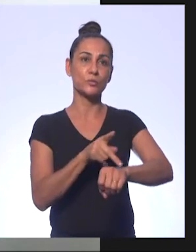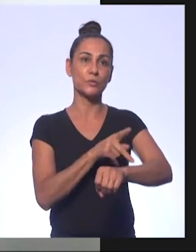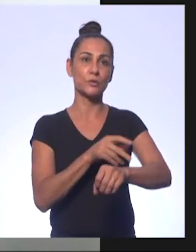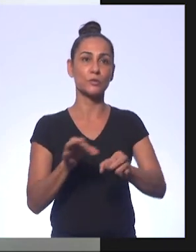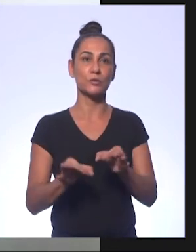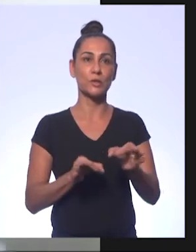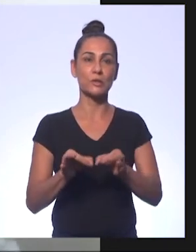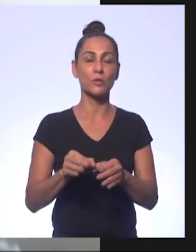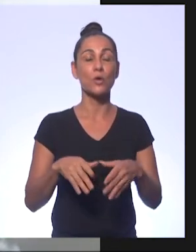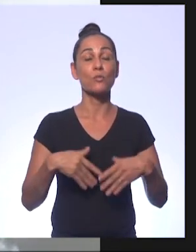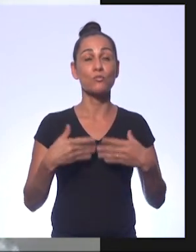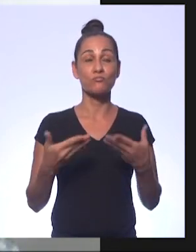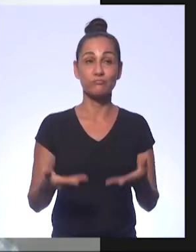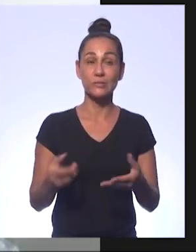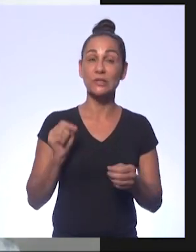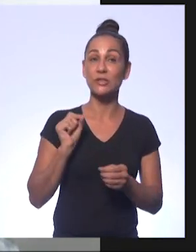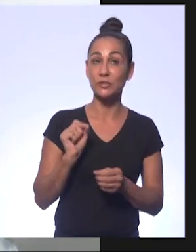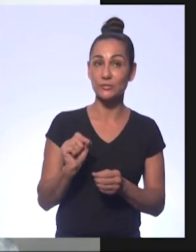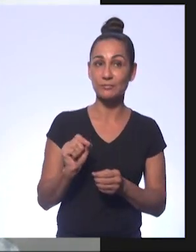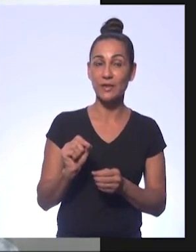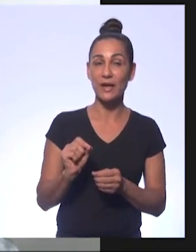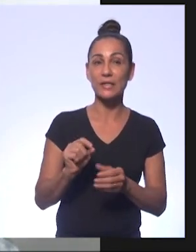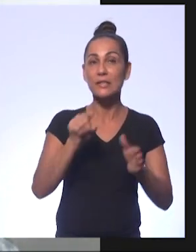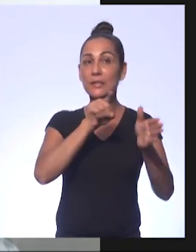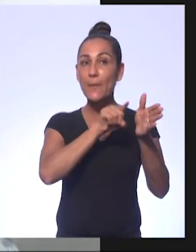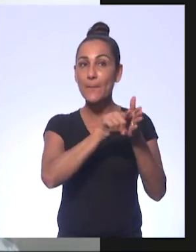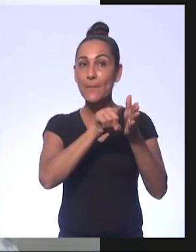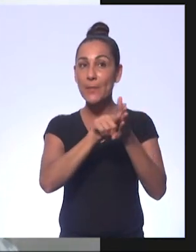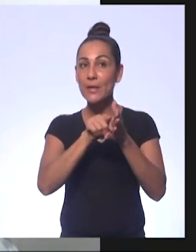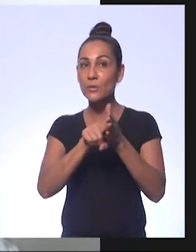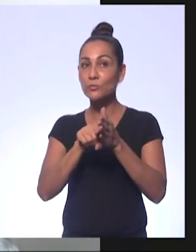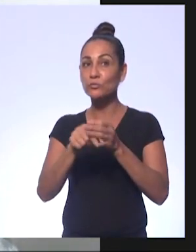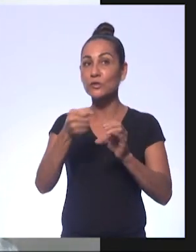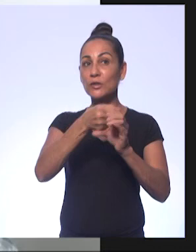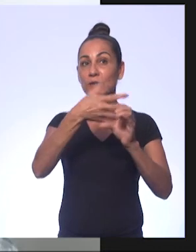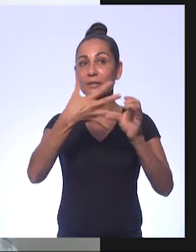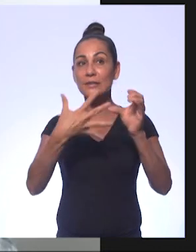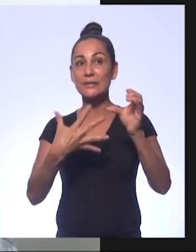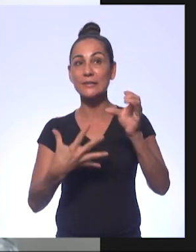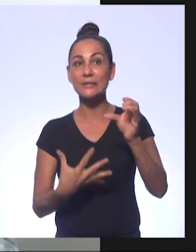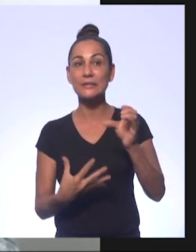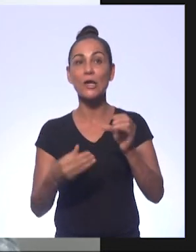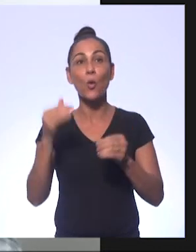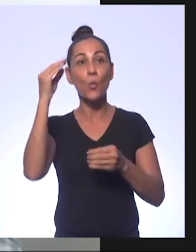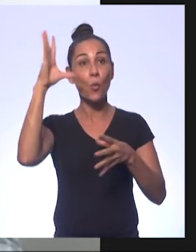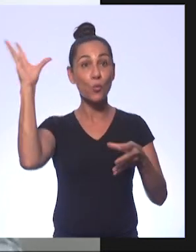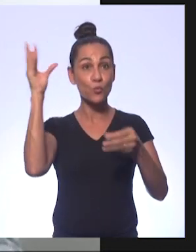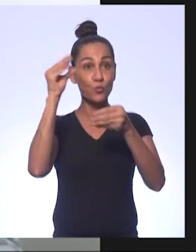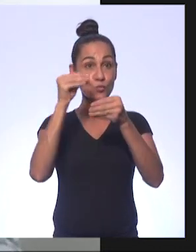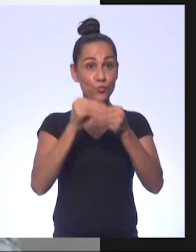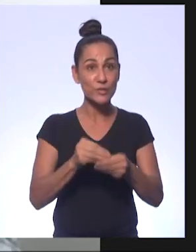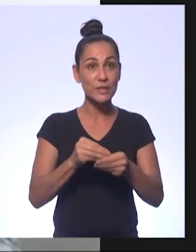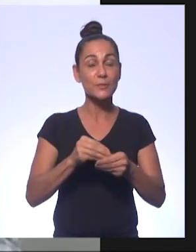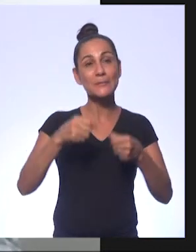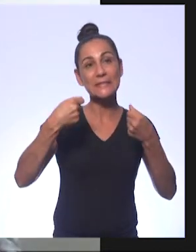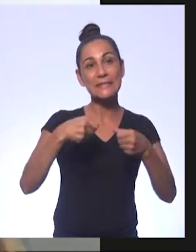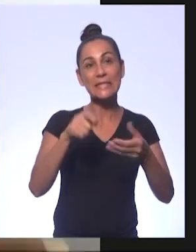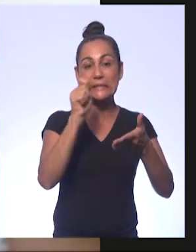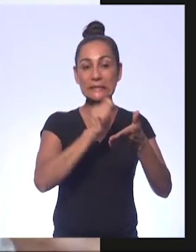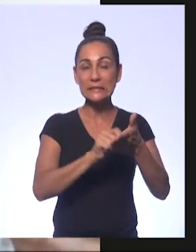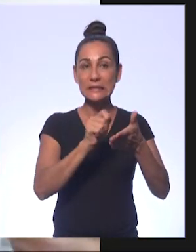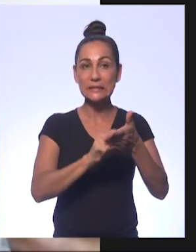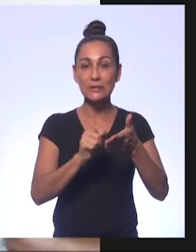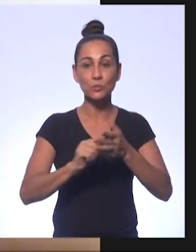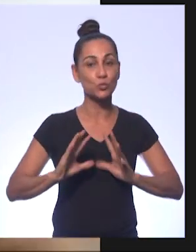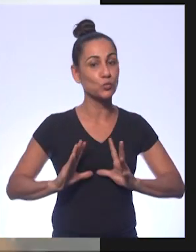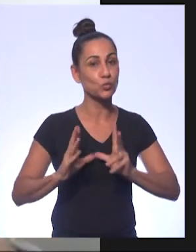gente fala das perguntas que caracterizam a compreensão, isso tem que estar escrito, discutido por